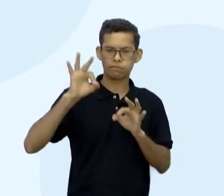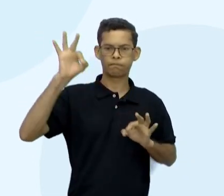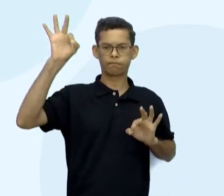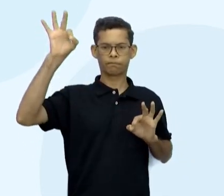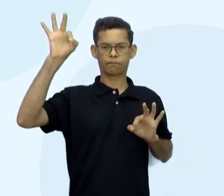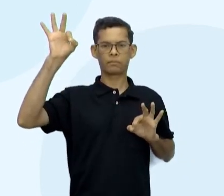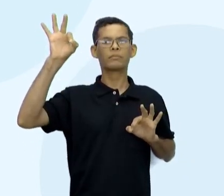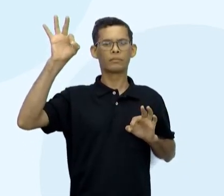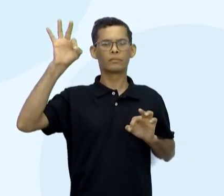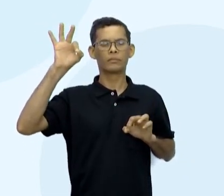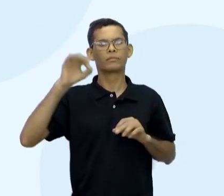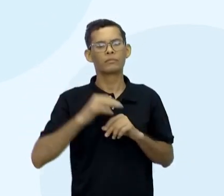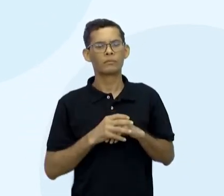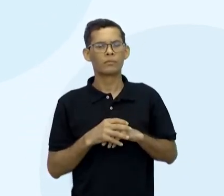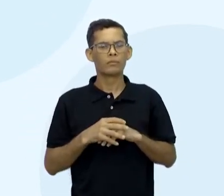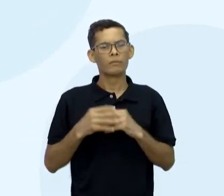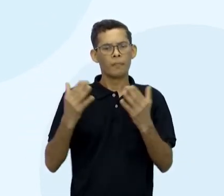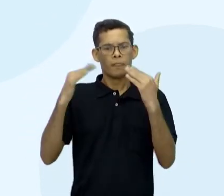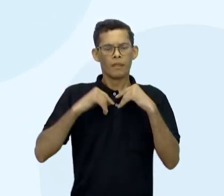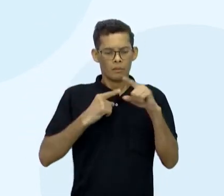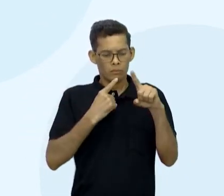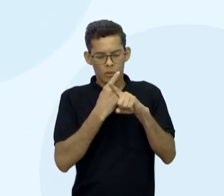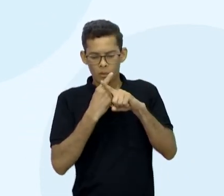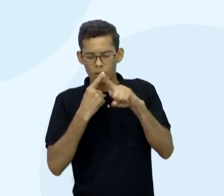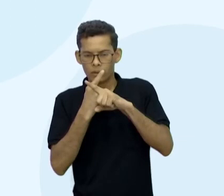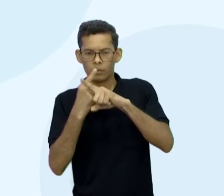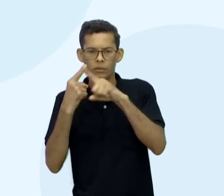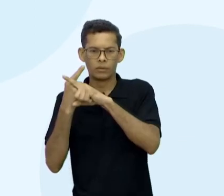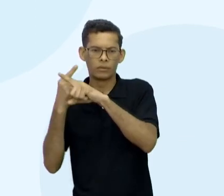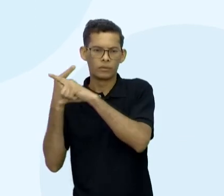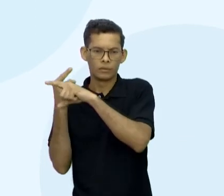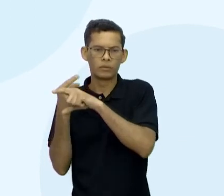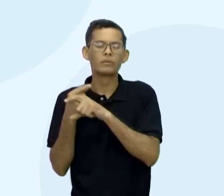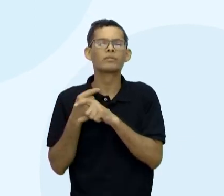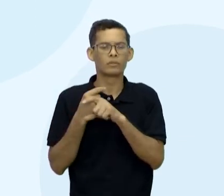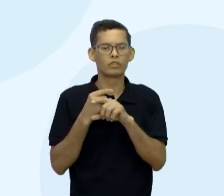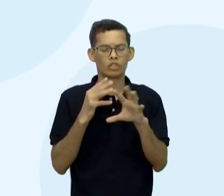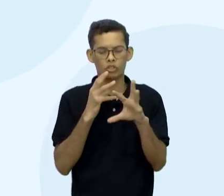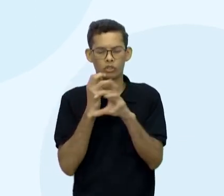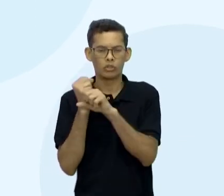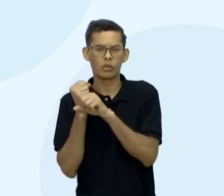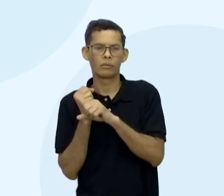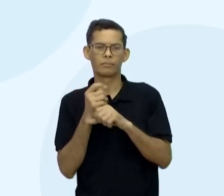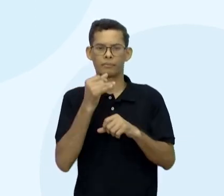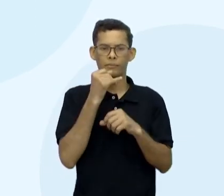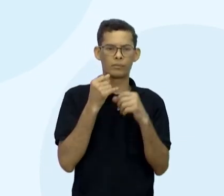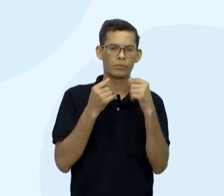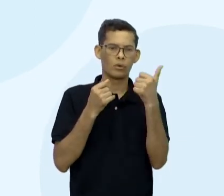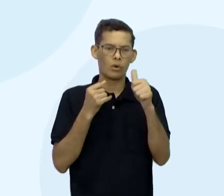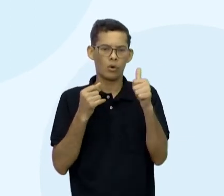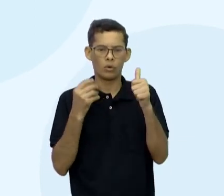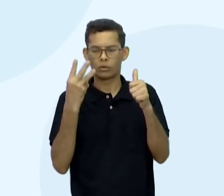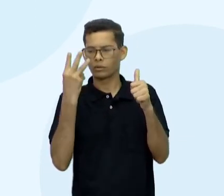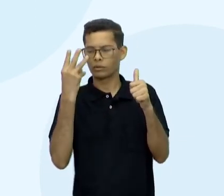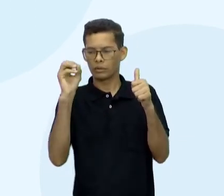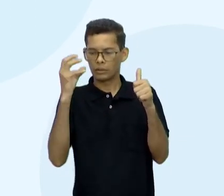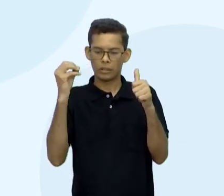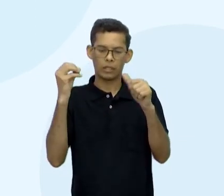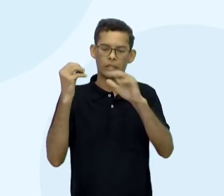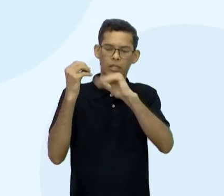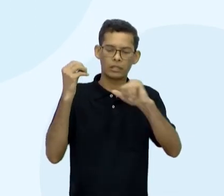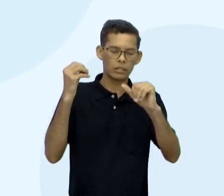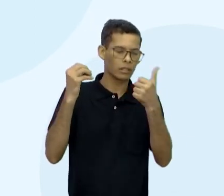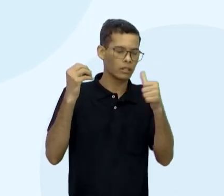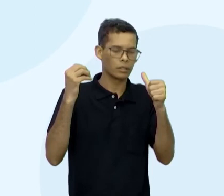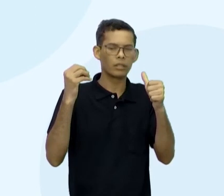Aí o que eu fiz aqui embaixo? Multipliquei esse vezes esse, deu isso, mantém a base, soma expoente, vai dar 19. Eu levei isso aqui, dá